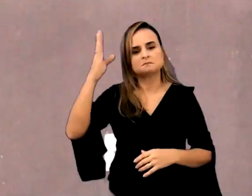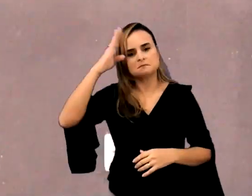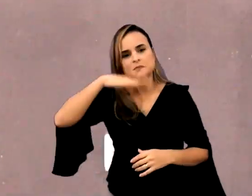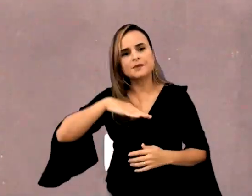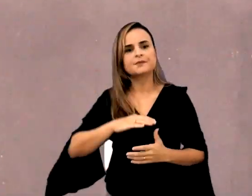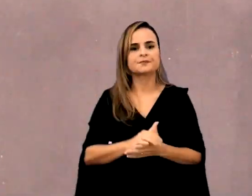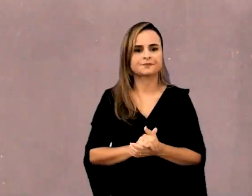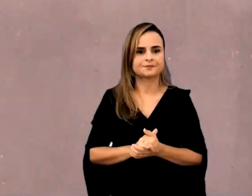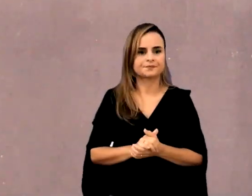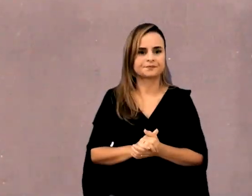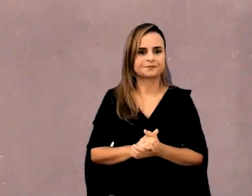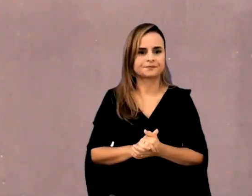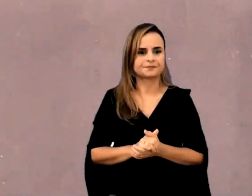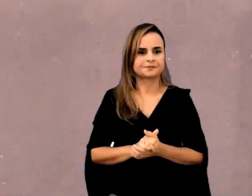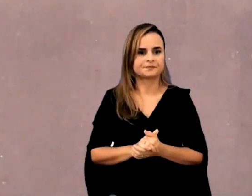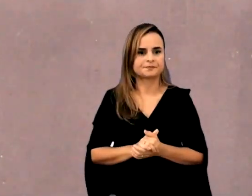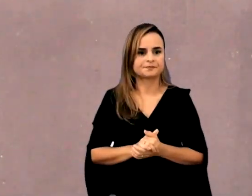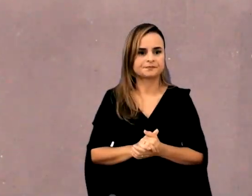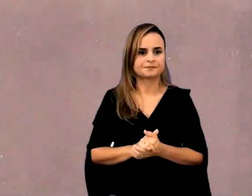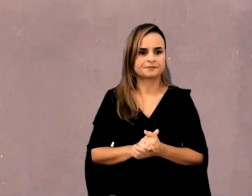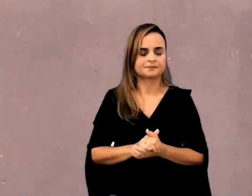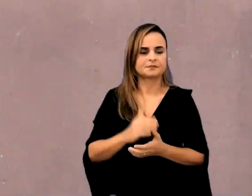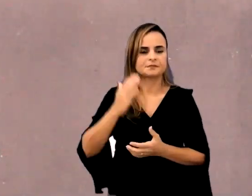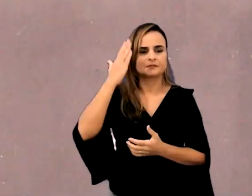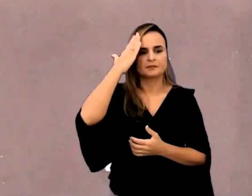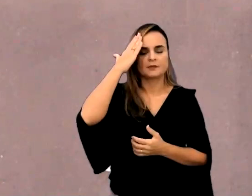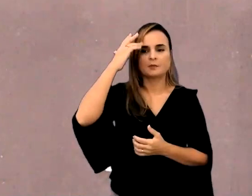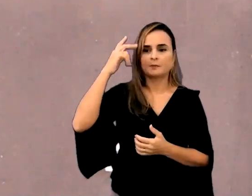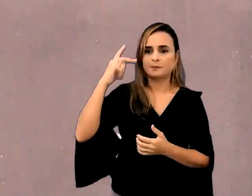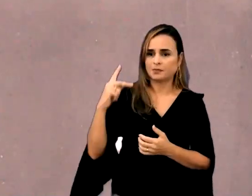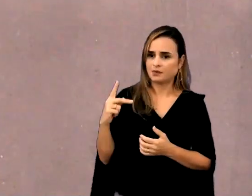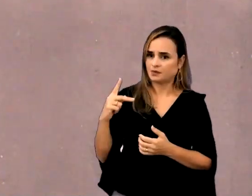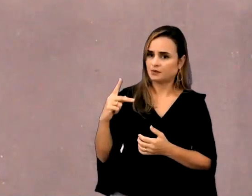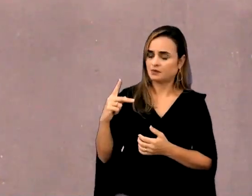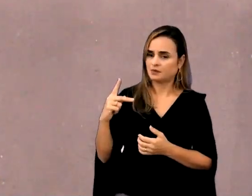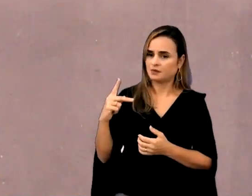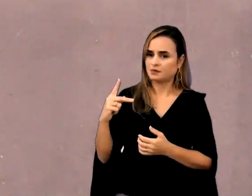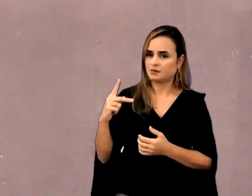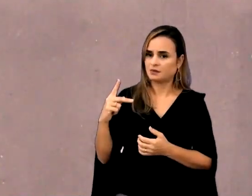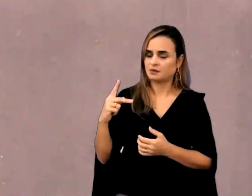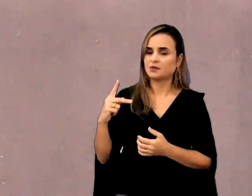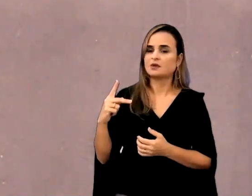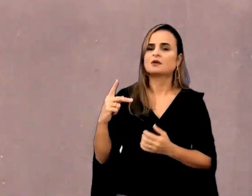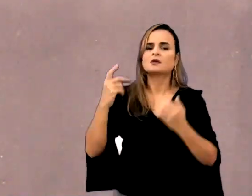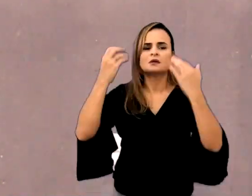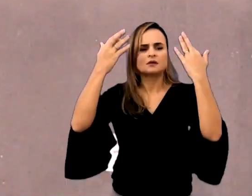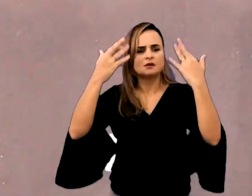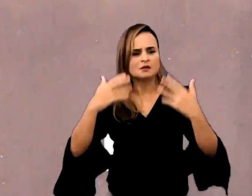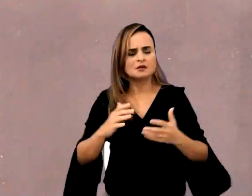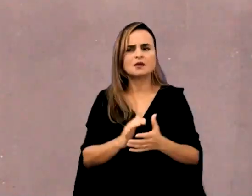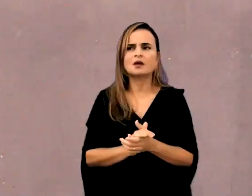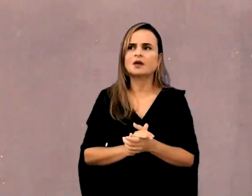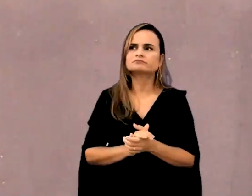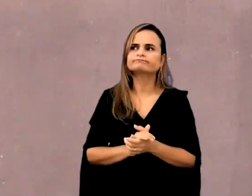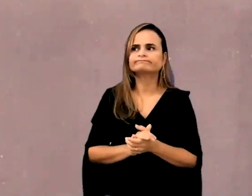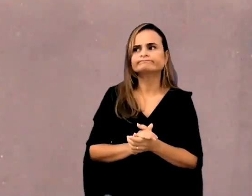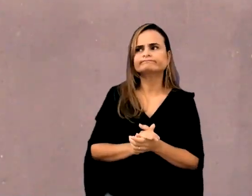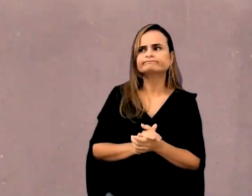Há caminhos, como diz lá em Provérbios, que parece bom,